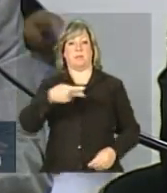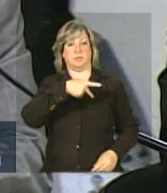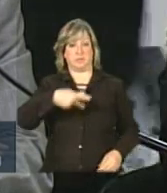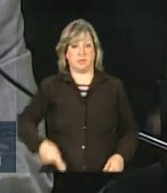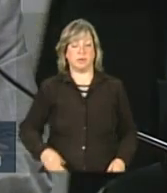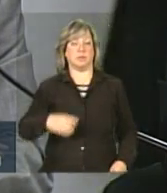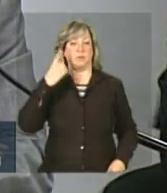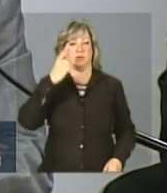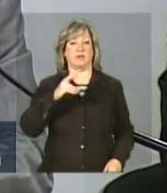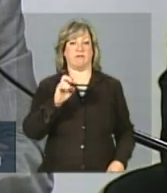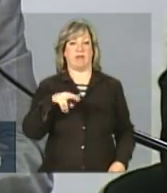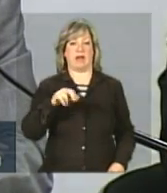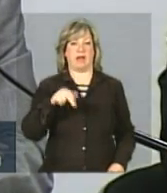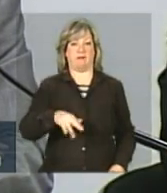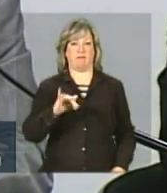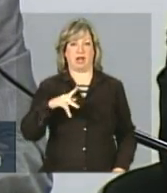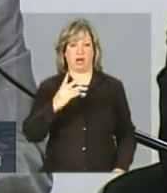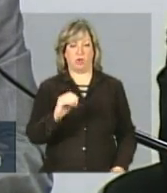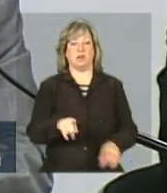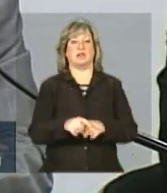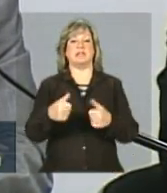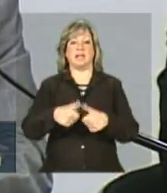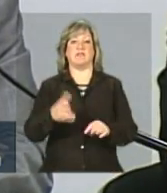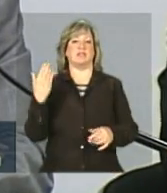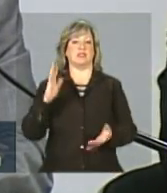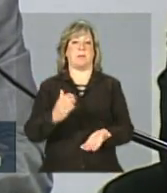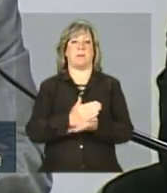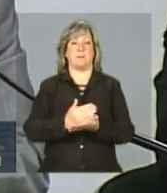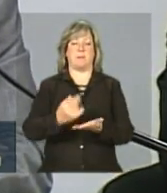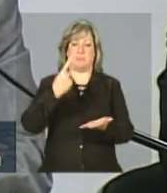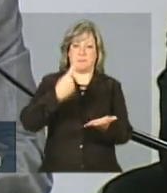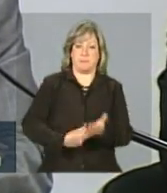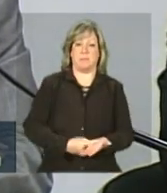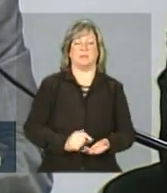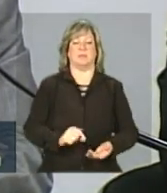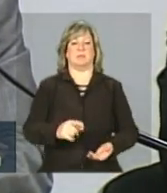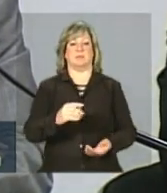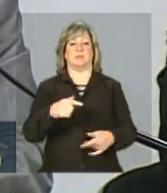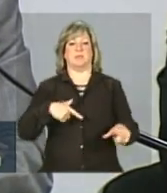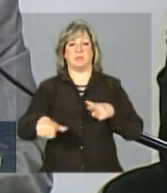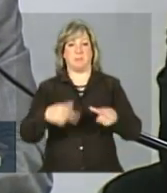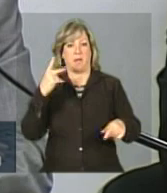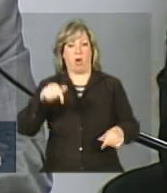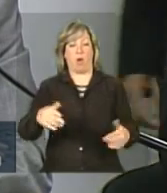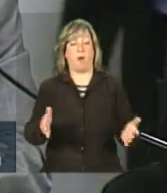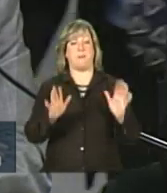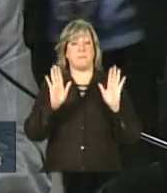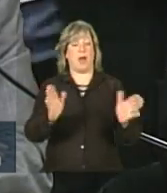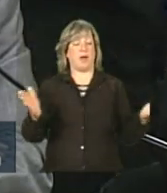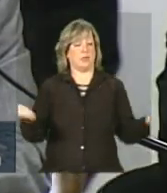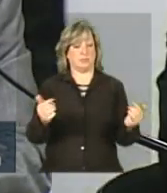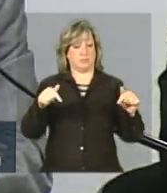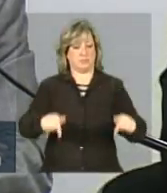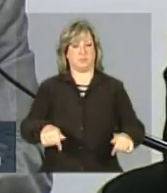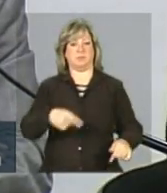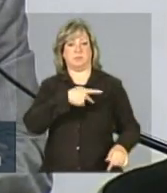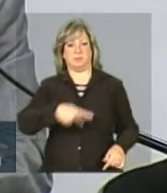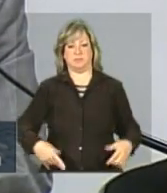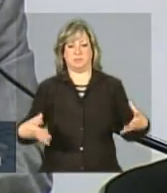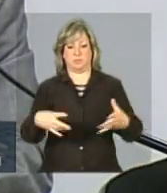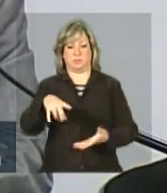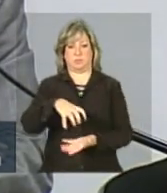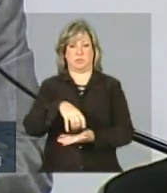Filho. Estava marcado o início dos trabalhos para hoje, mas essa presidência acha de suma importância